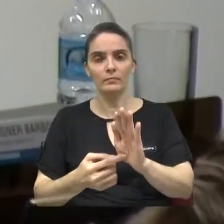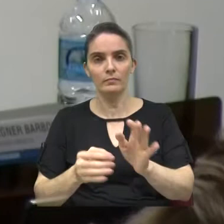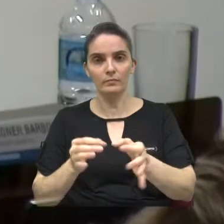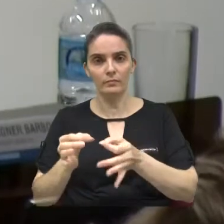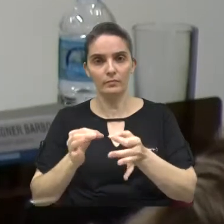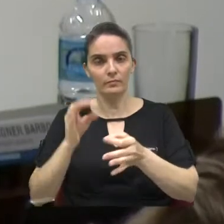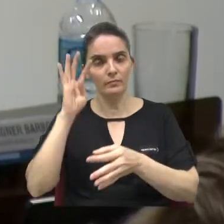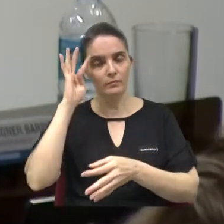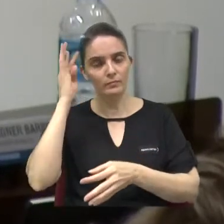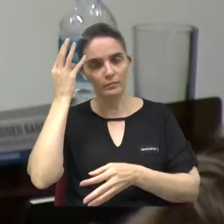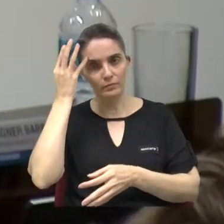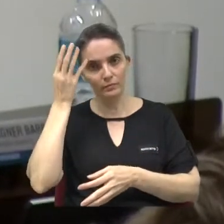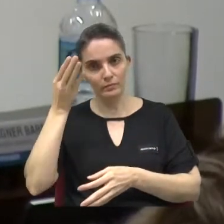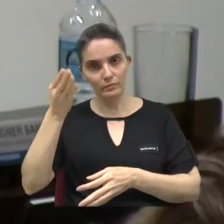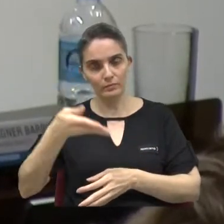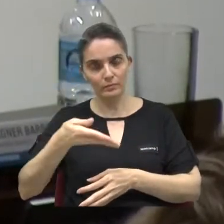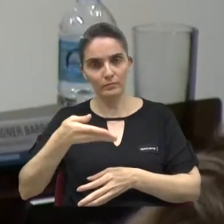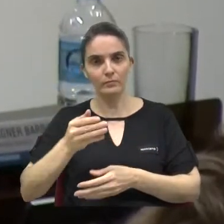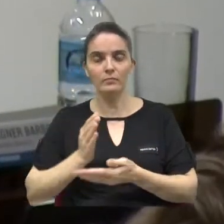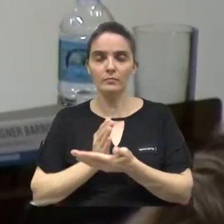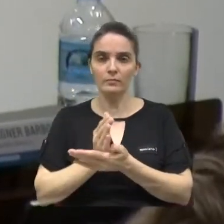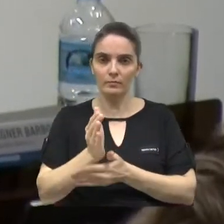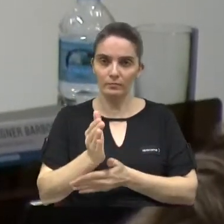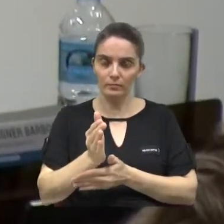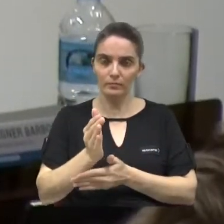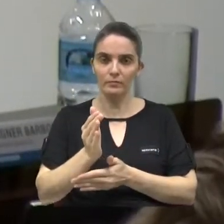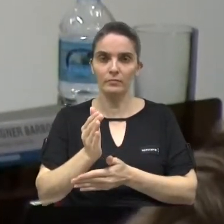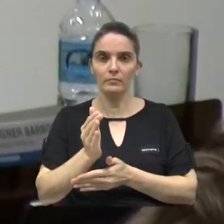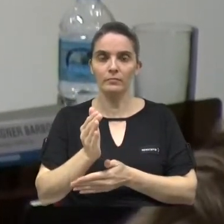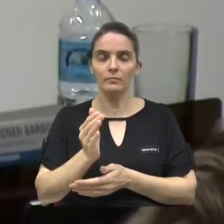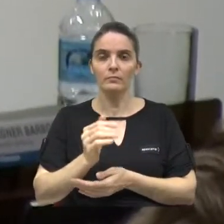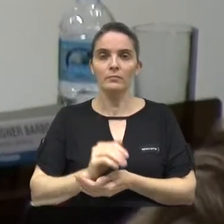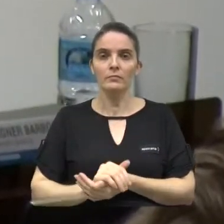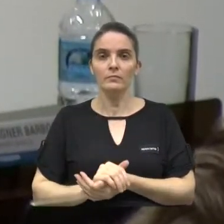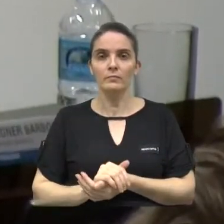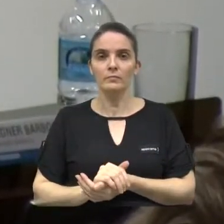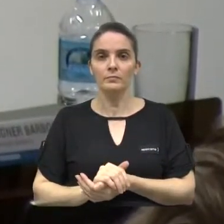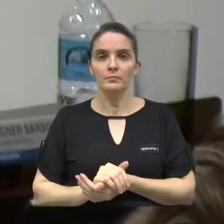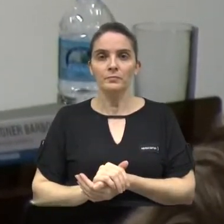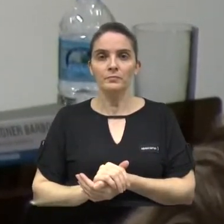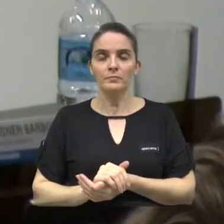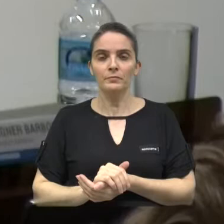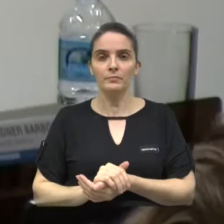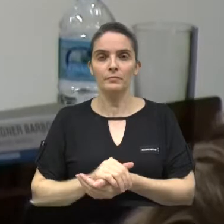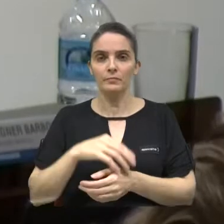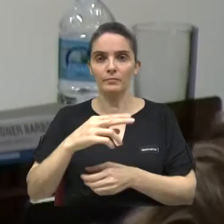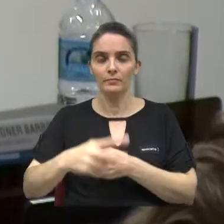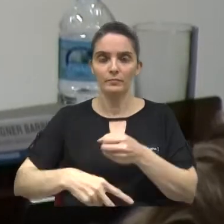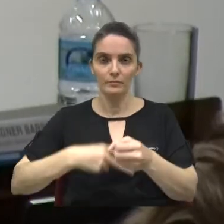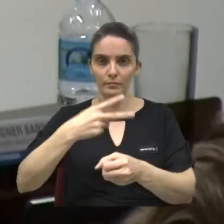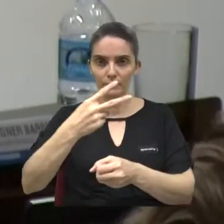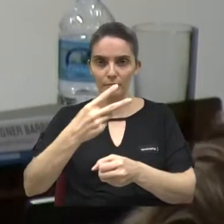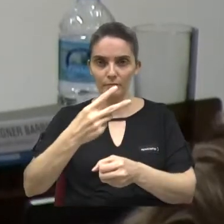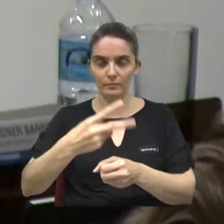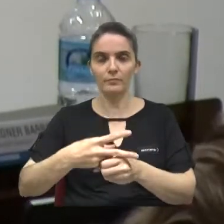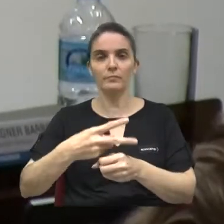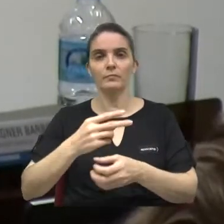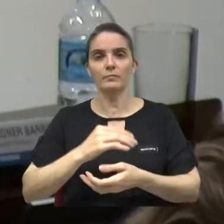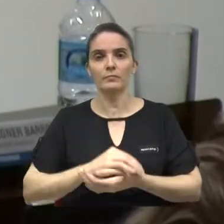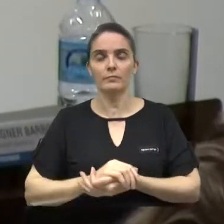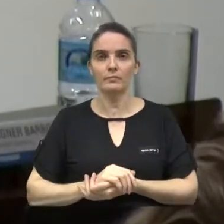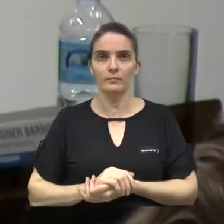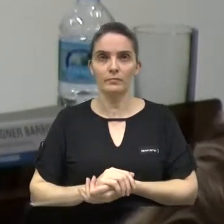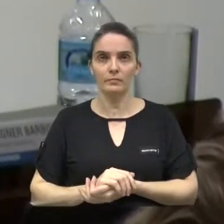projeto de resolução e, nessa noite, aprovarmos para que no próximo biênio possamos ter mais